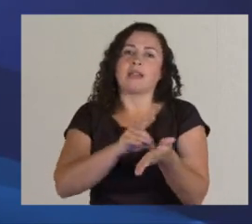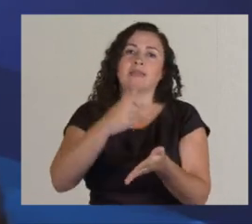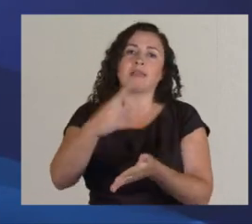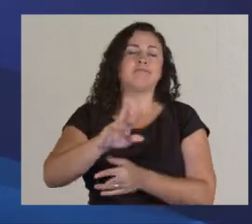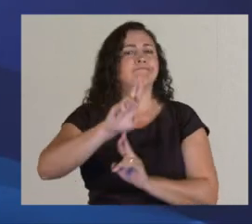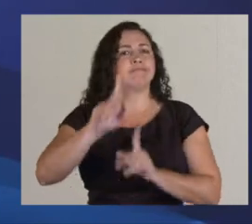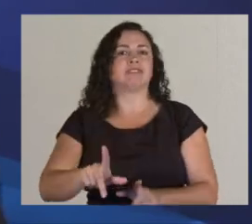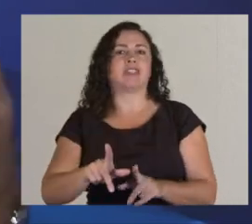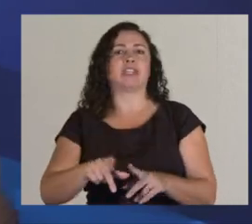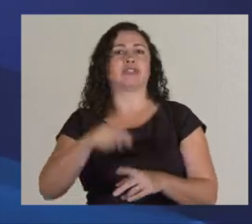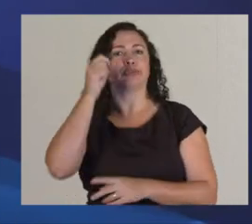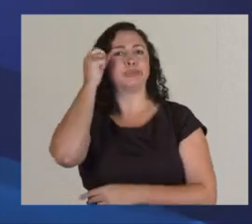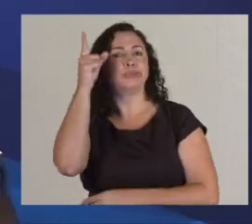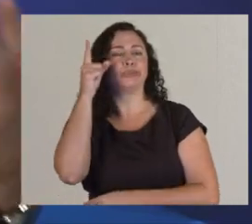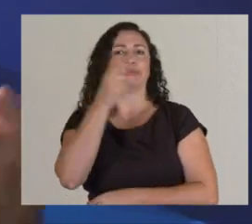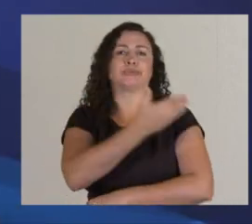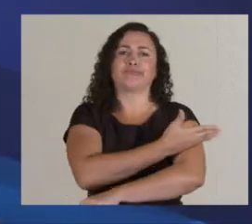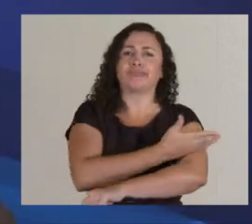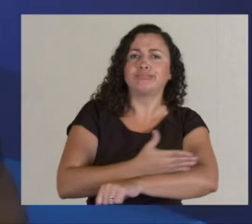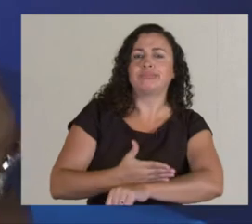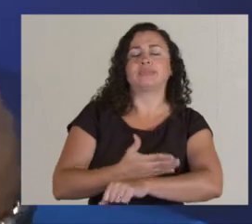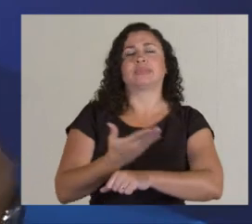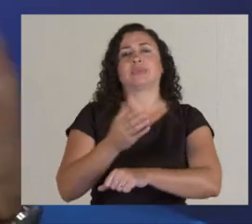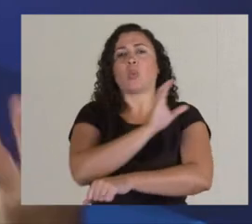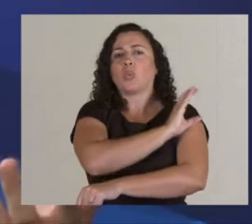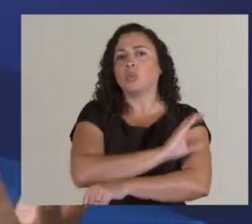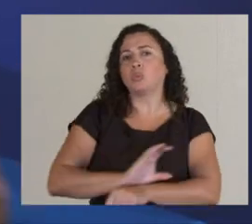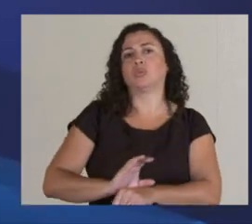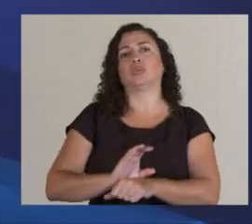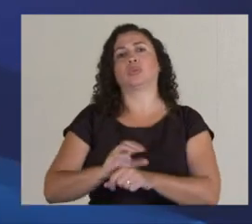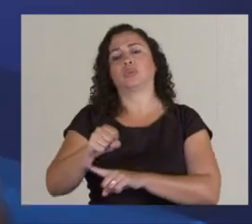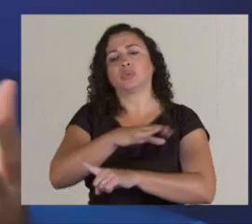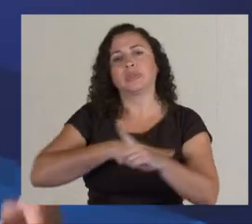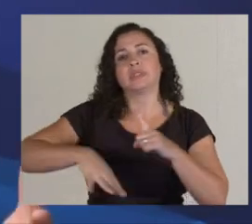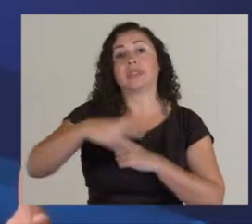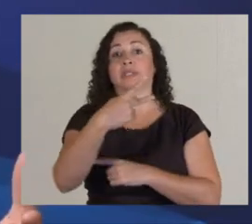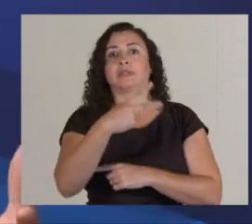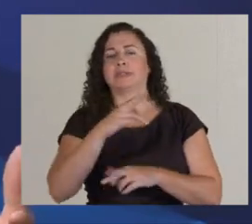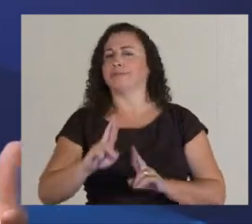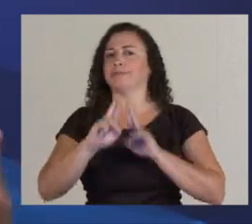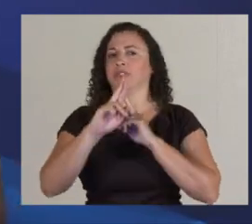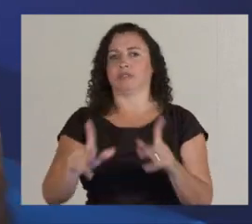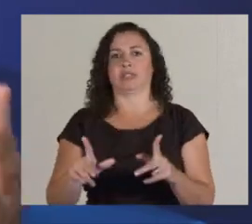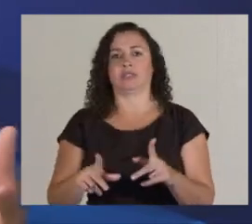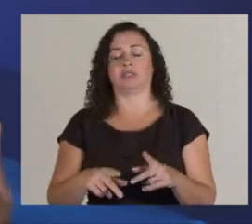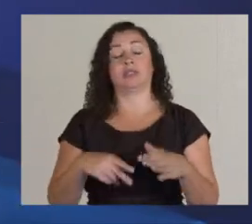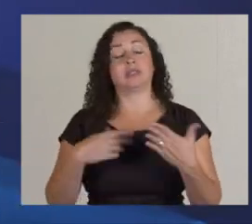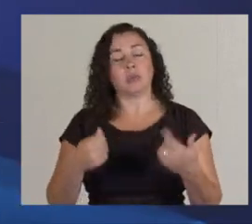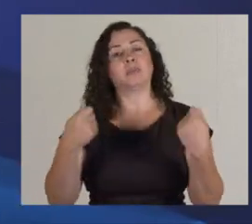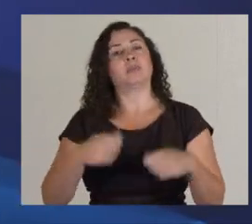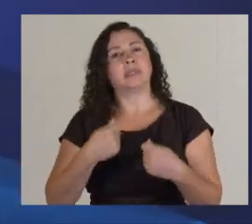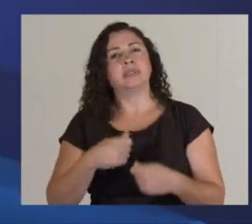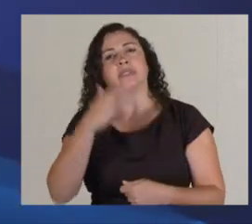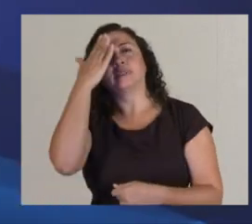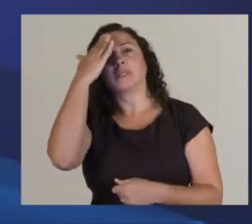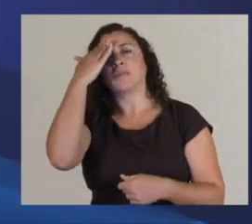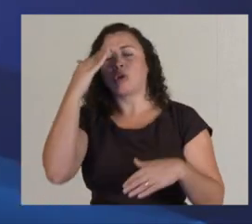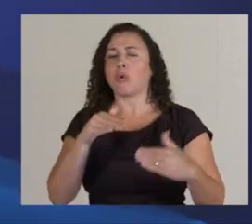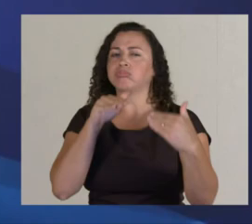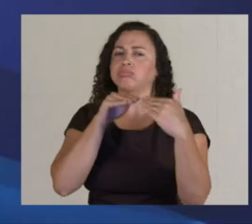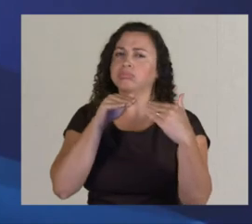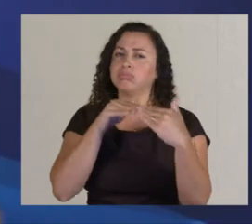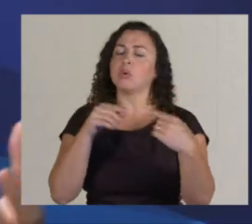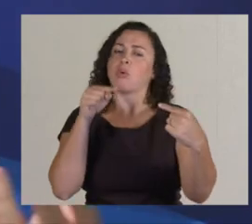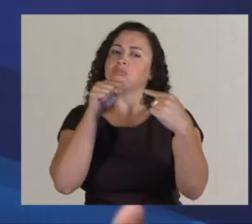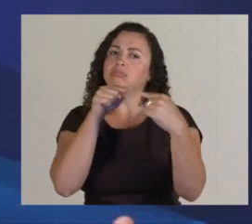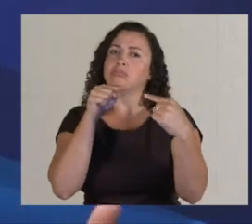realidades culturais, sociais e étnicas, principalmente as culturais, elas são muito diferentes. Então nós temos que medir conhecimentos e